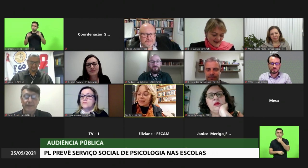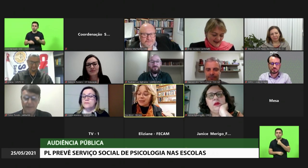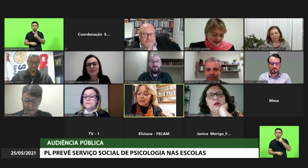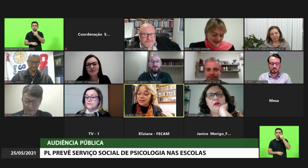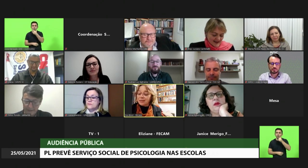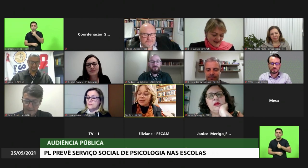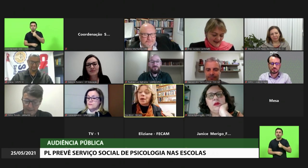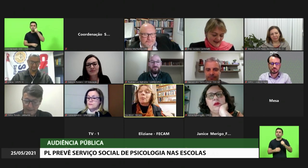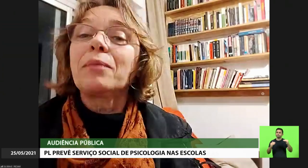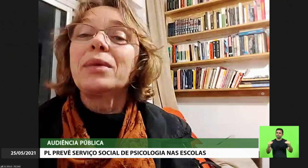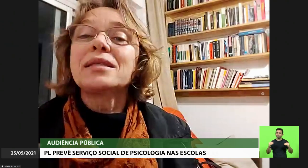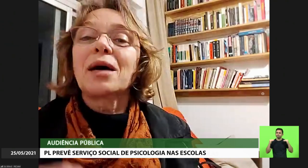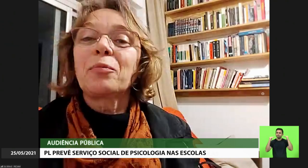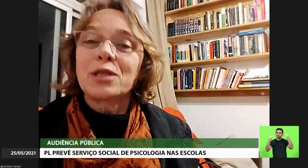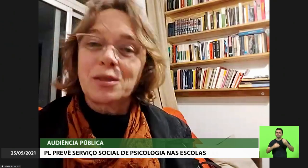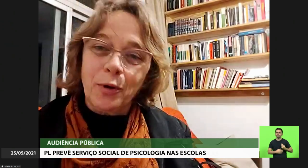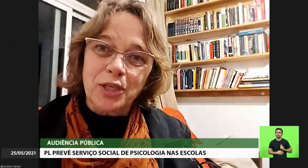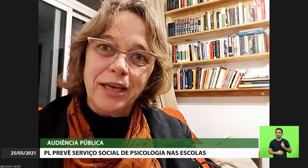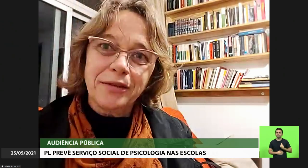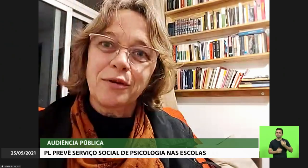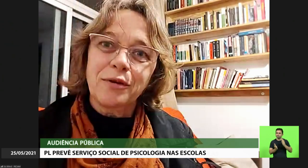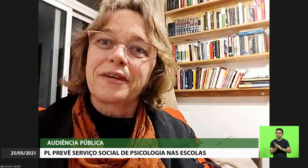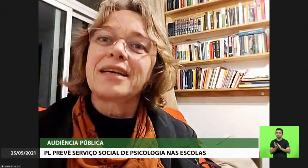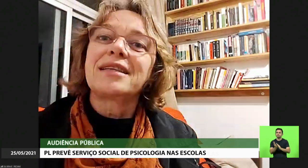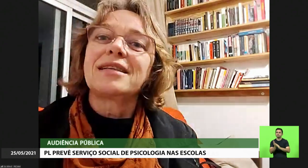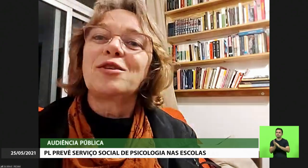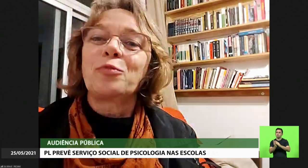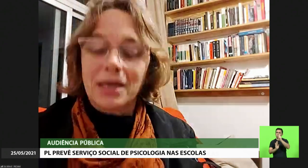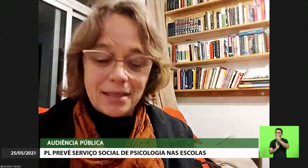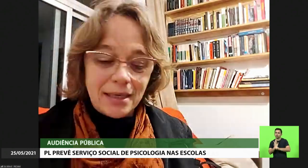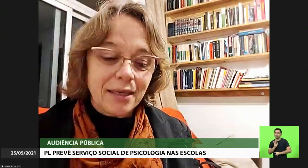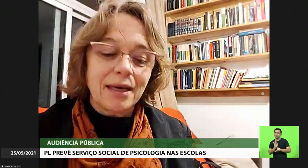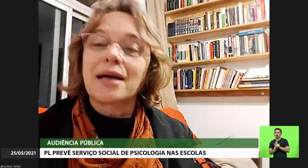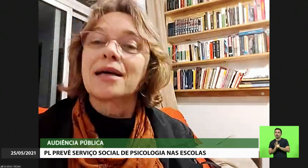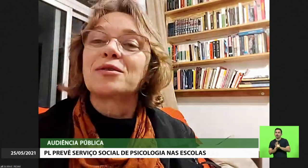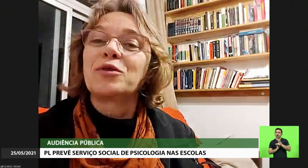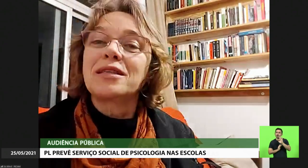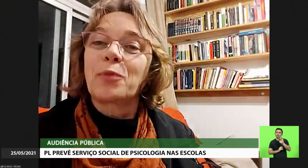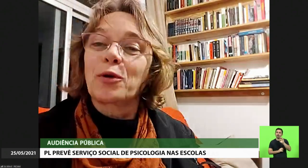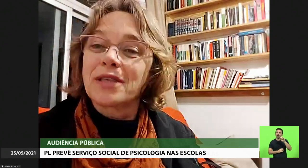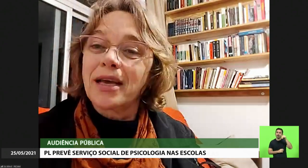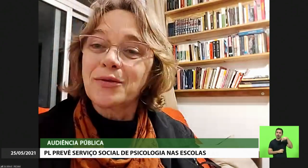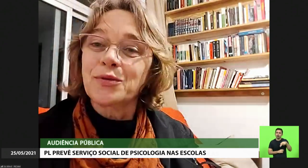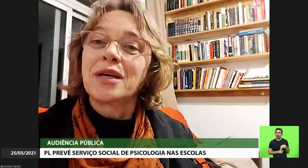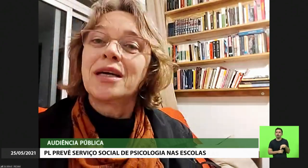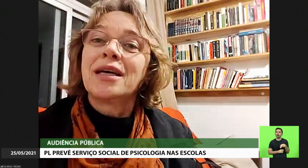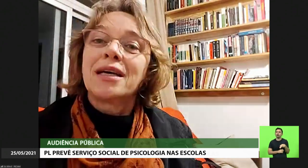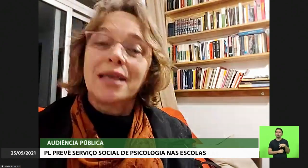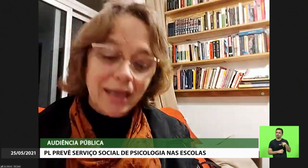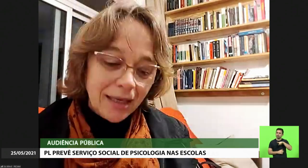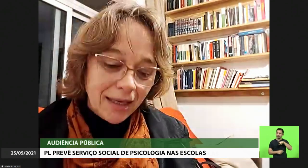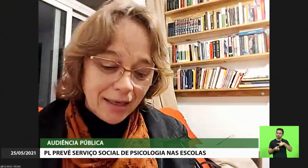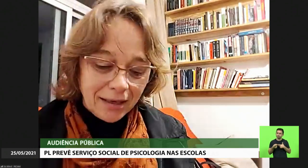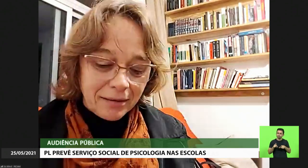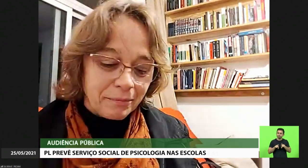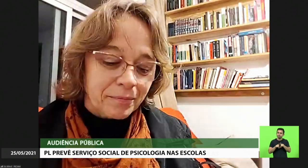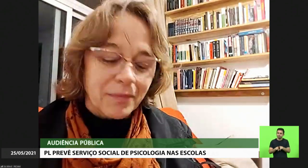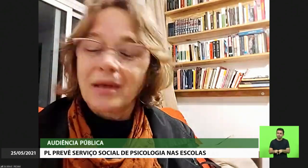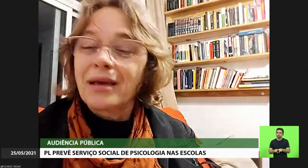autoridades presentes, parabenizar por esse projeto, a FECAM tem sido parceira desse processo, e,